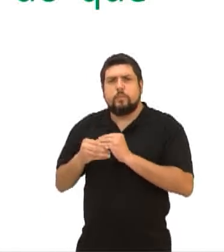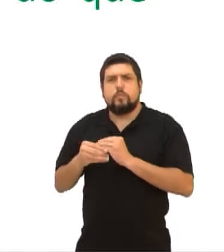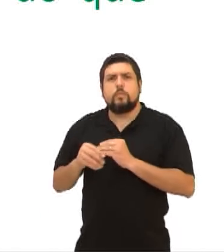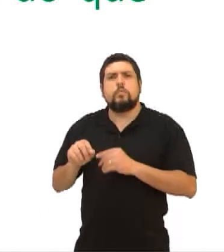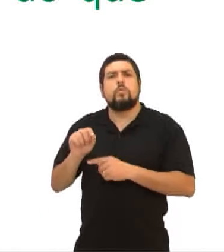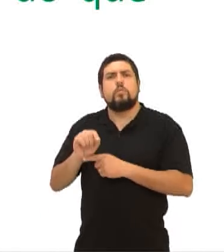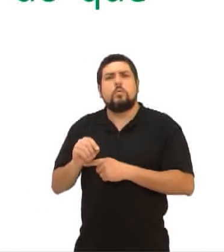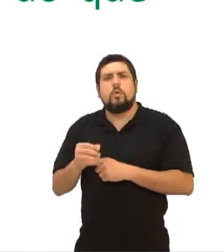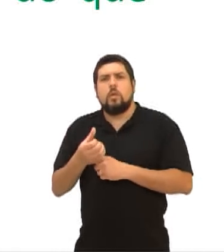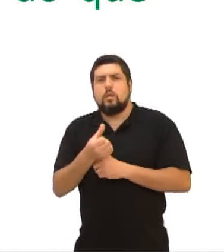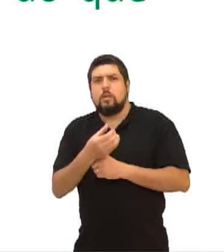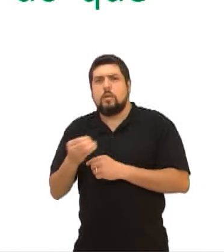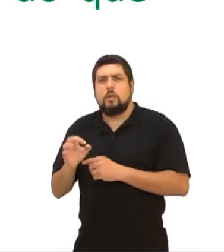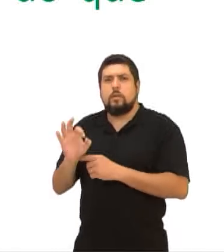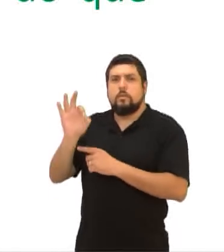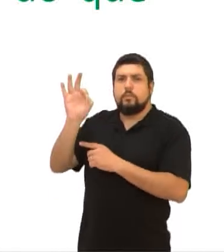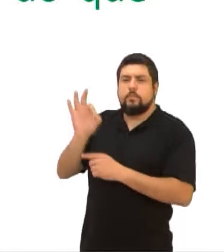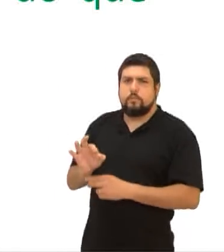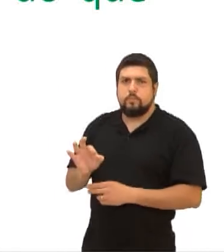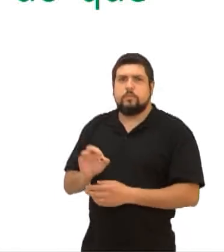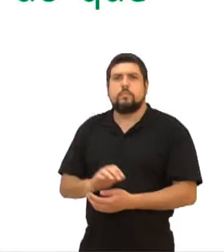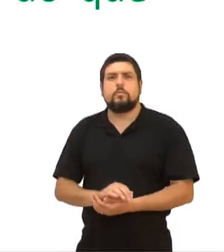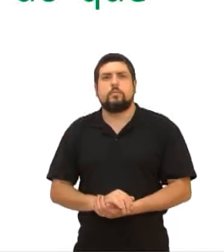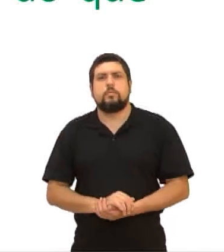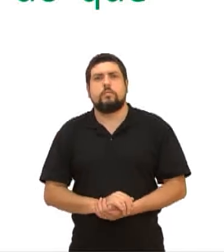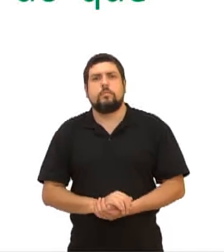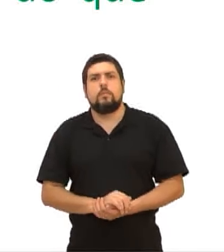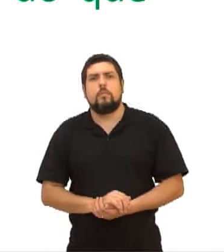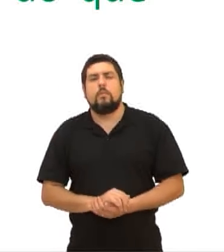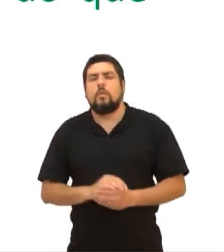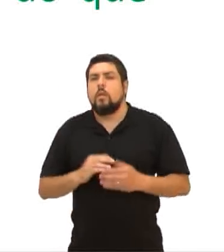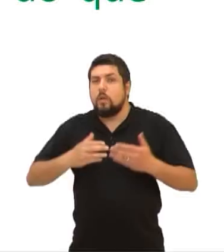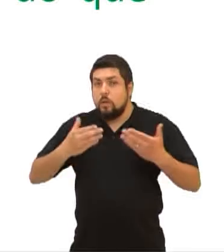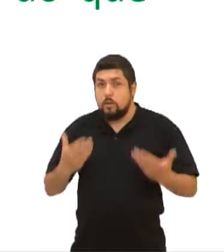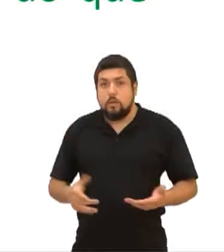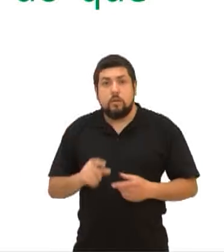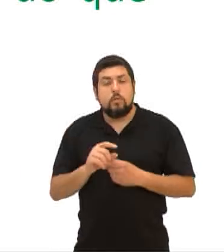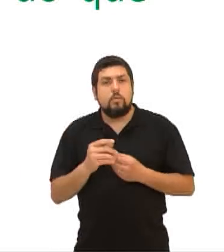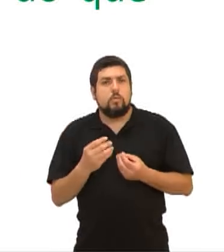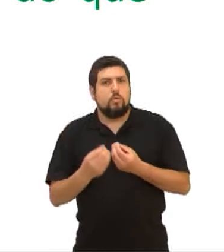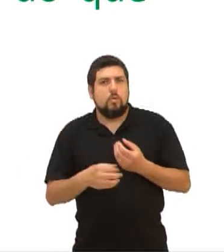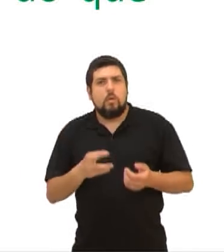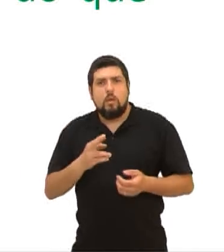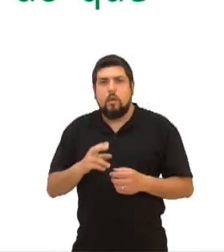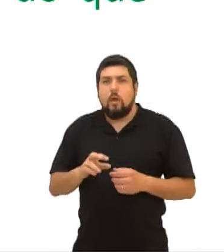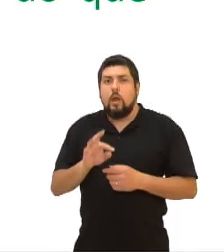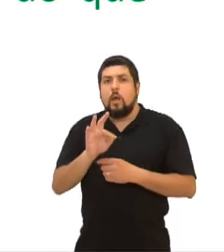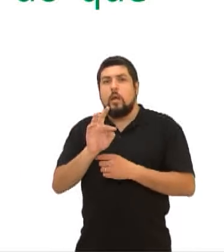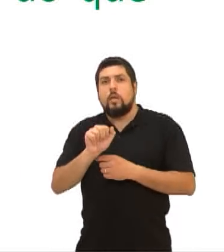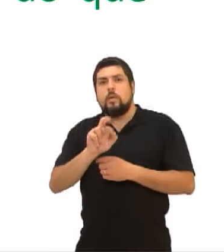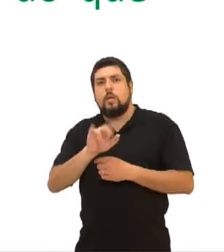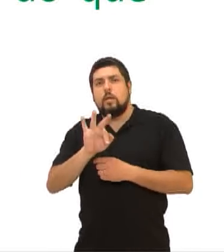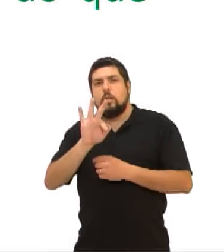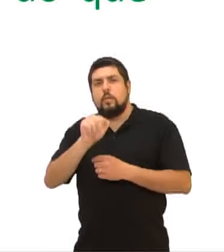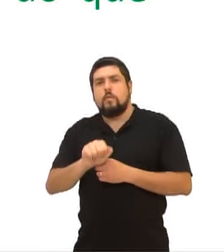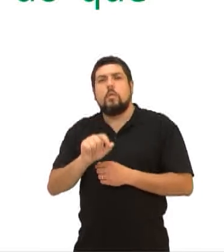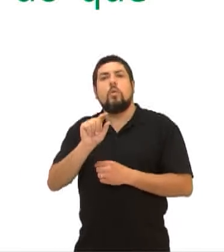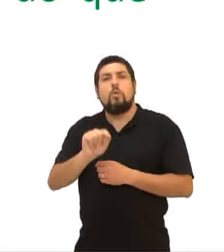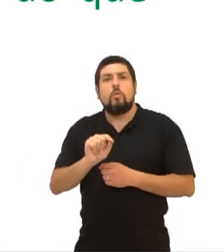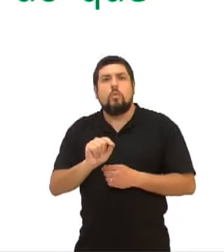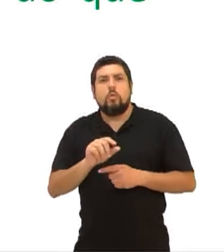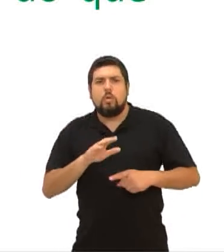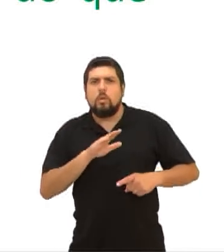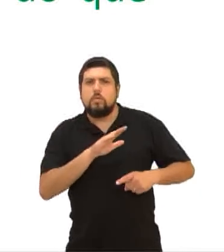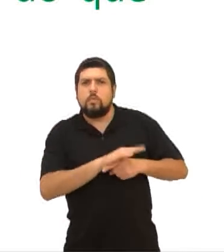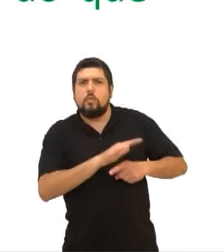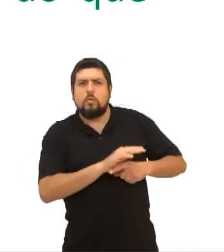tarifa Alves Branco chegava até a 60%. Então ela foi responsável por dinamizar a economia do